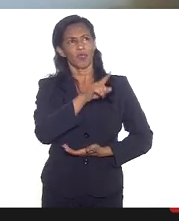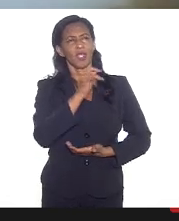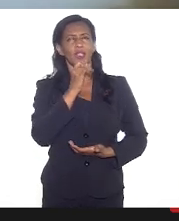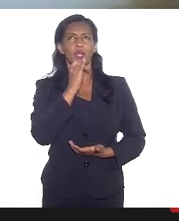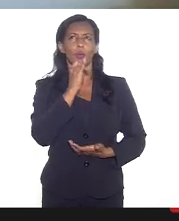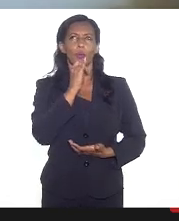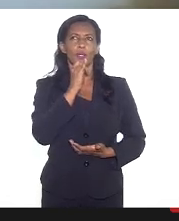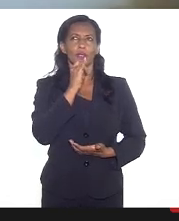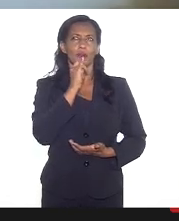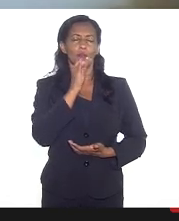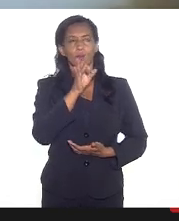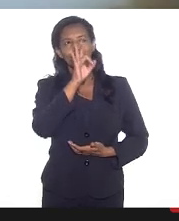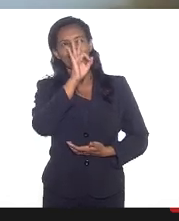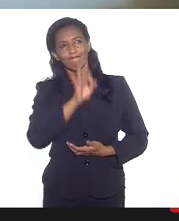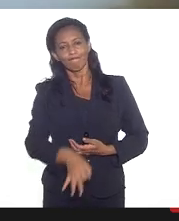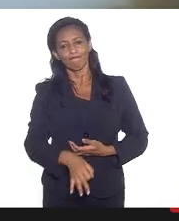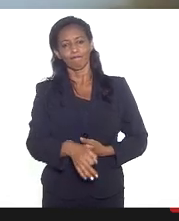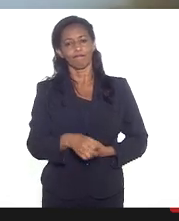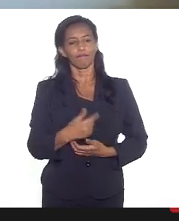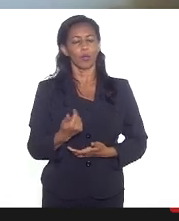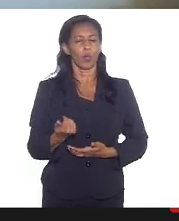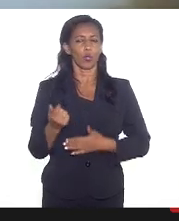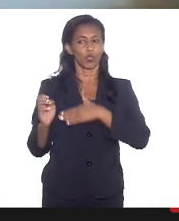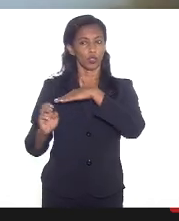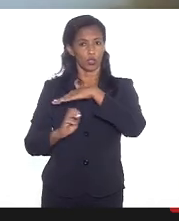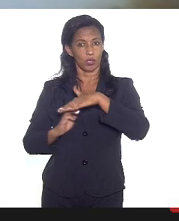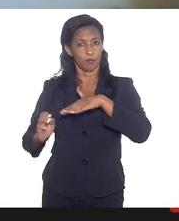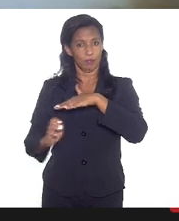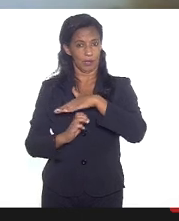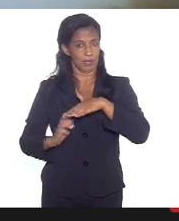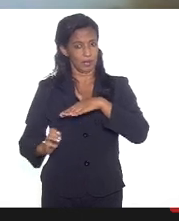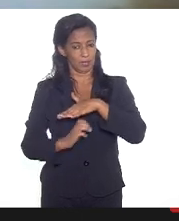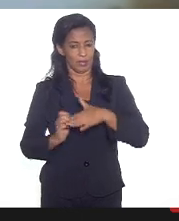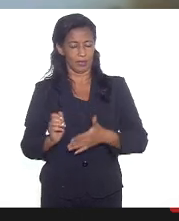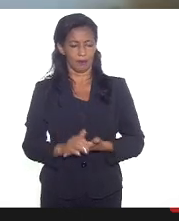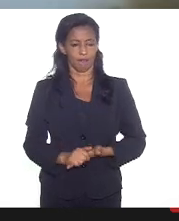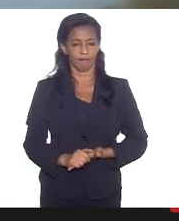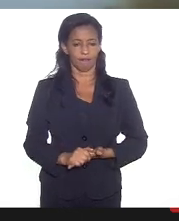exemplo exatamente com empresas que